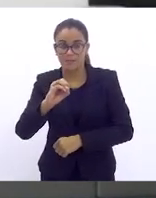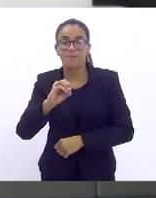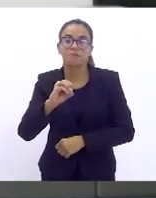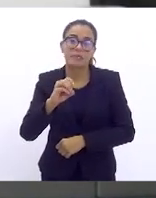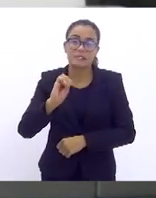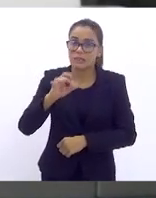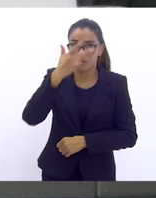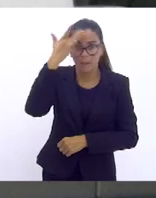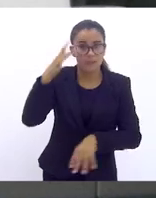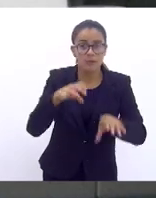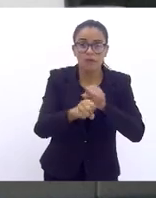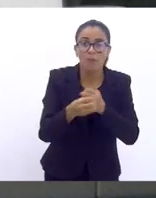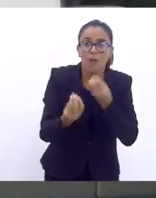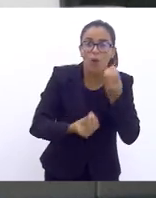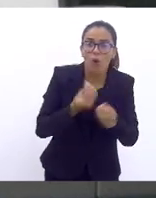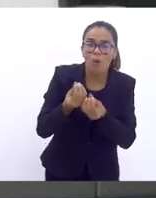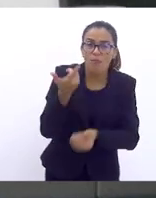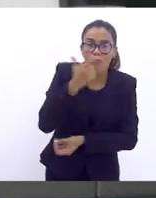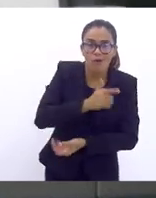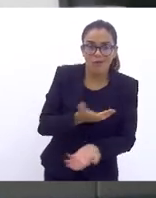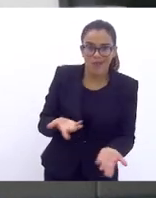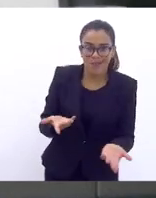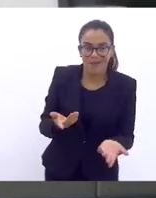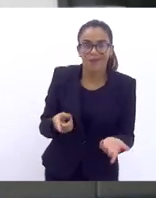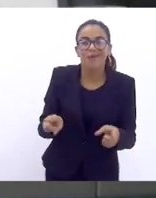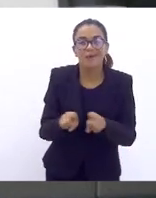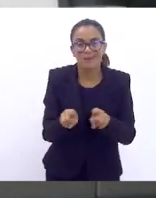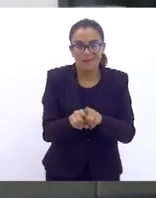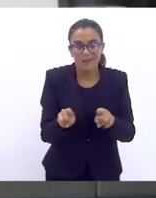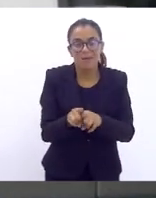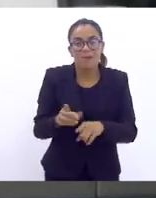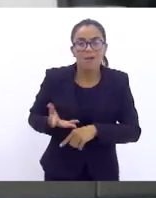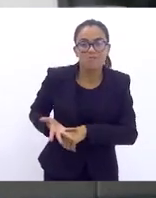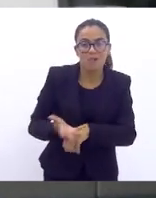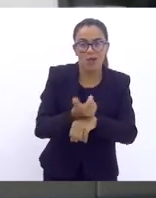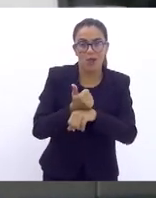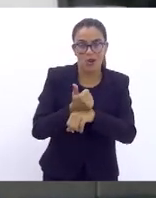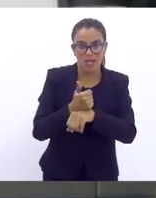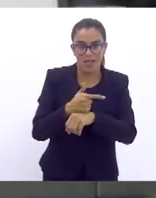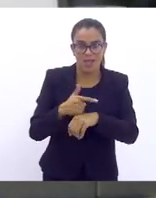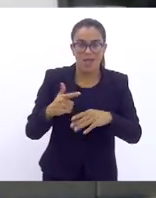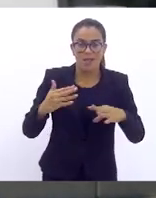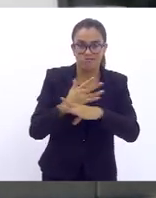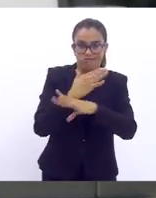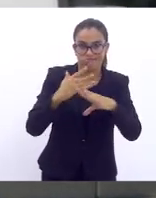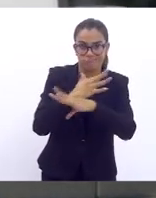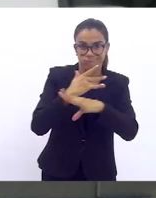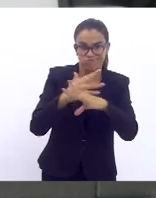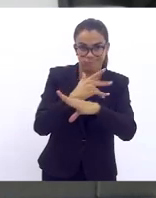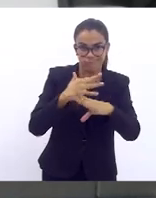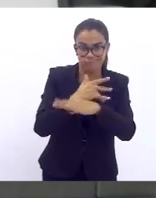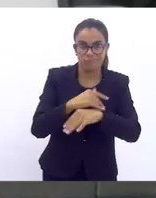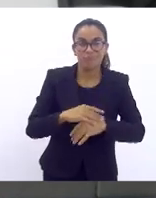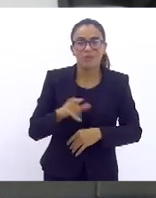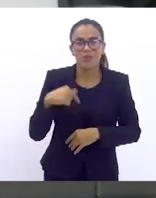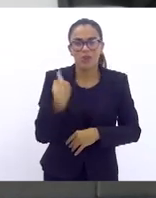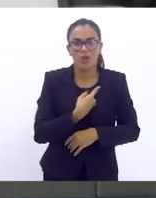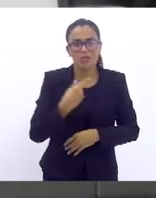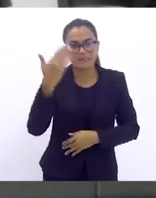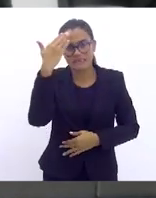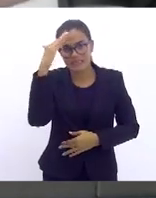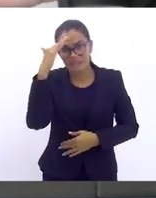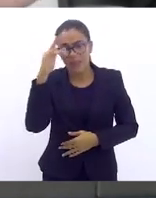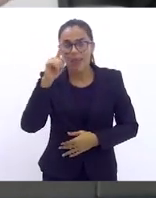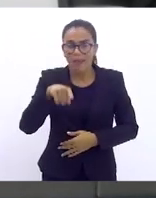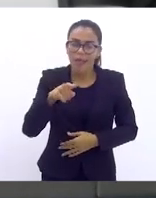gente capacitada Não chegaremos lá e o dinamismo Urbano a partir de novas centralidades que é o que nós entendemos que é possível